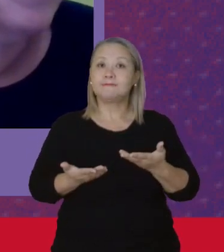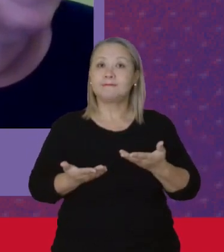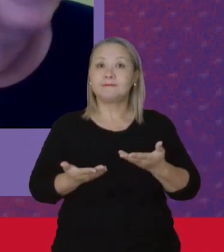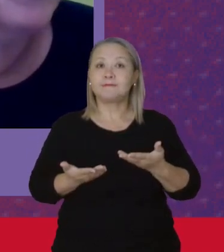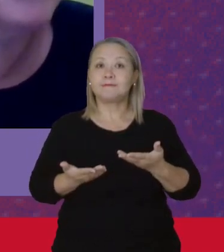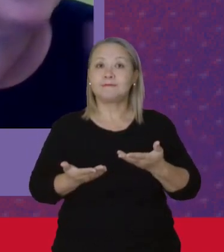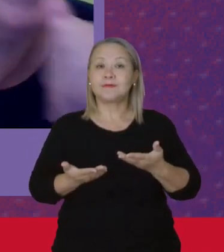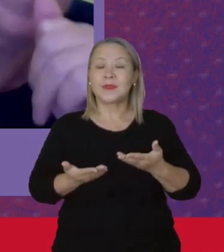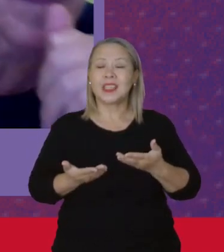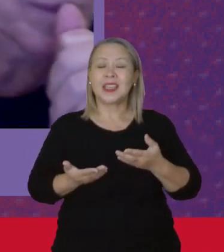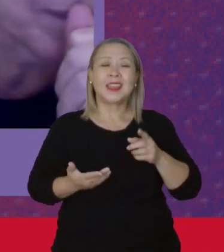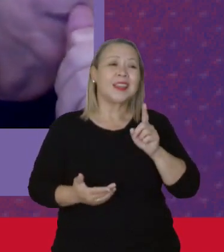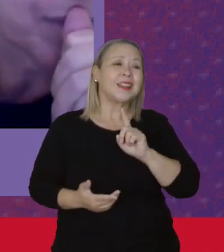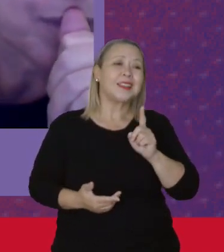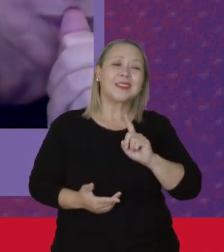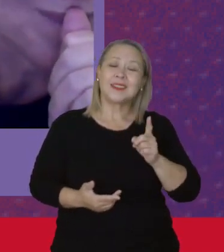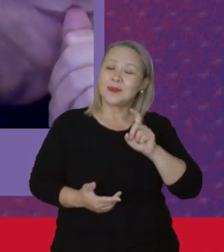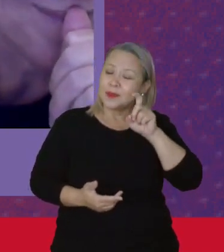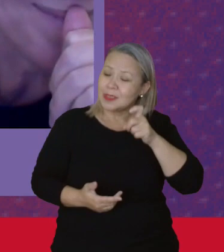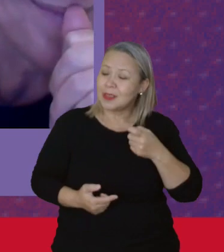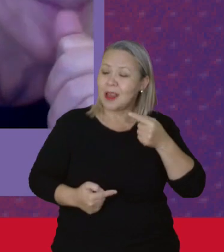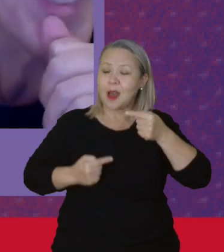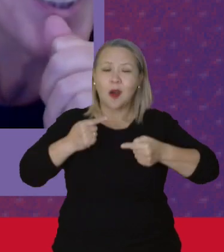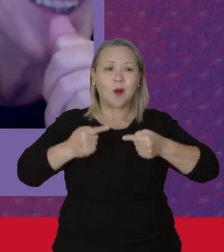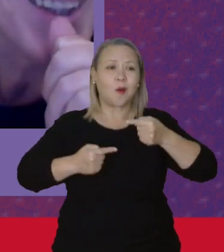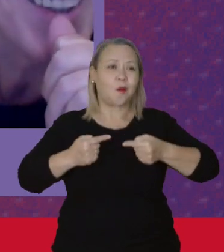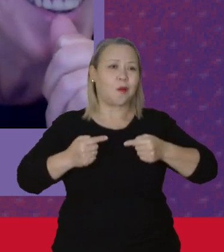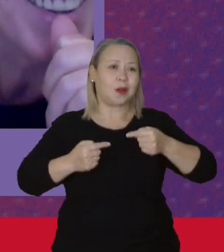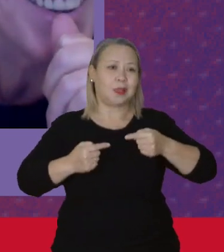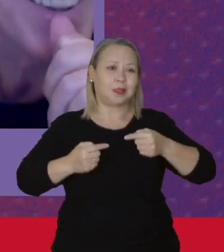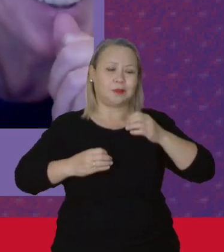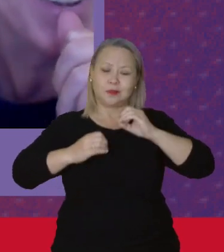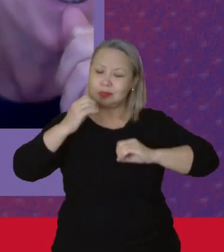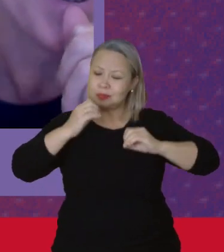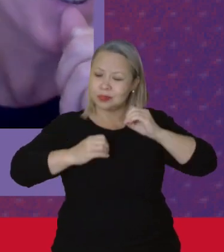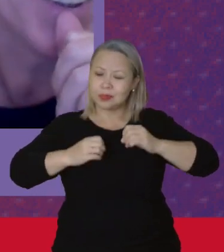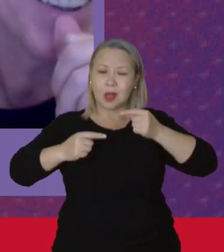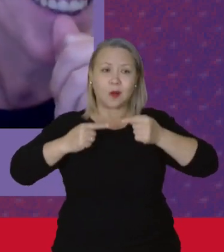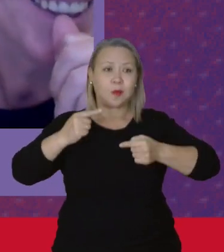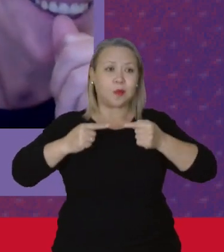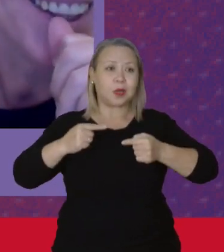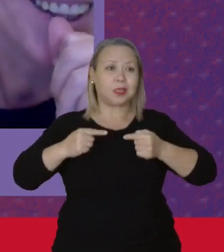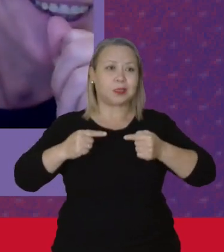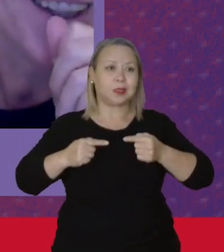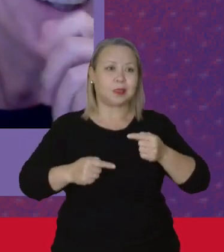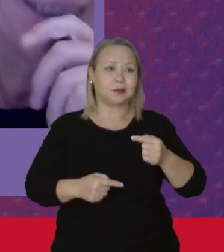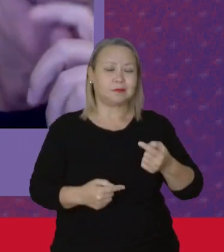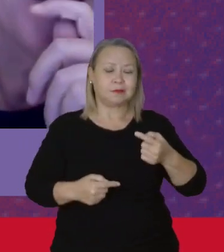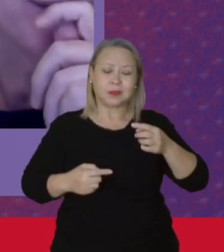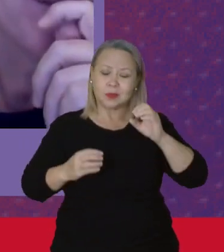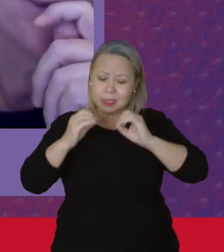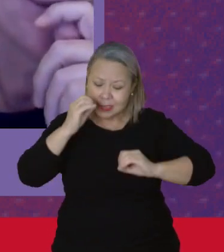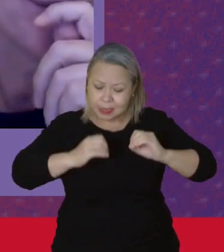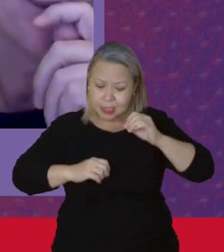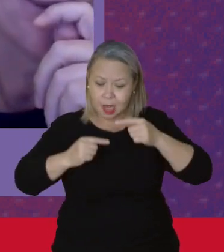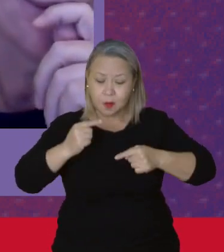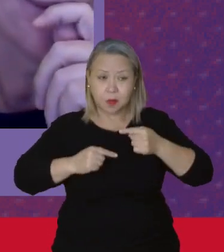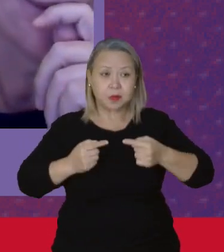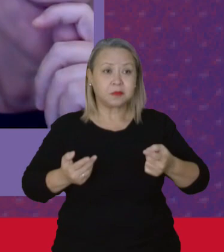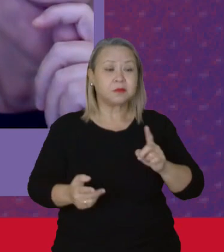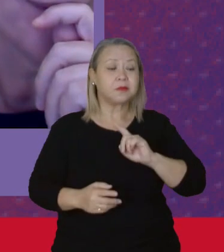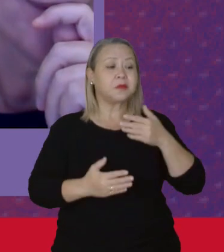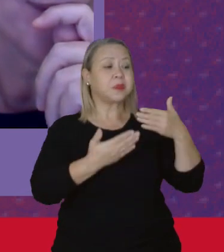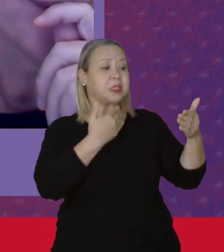não são nem políticas, né? São não políticas, eu não consigo nem falar como políticas. São não políticas. Se a gente não